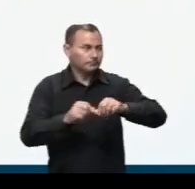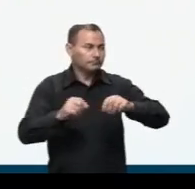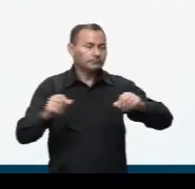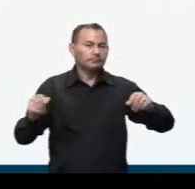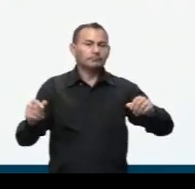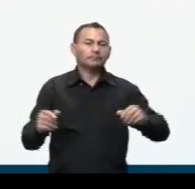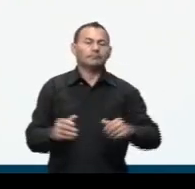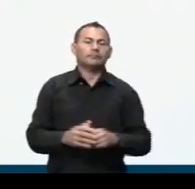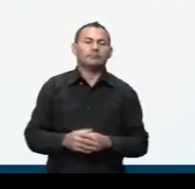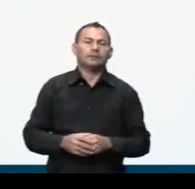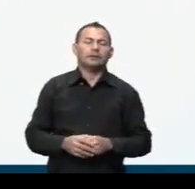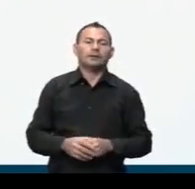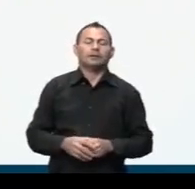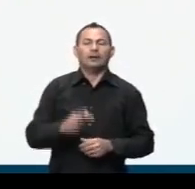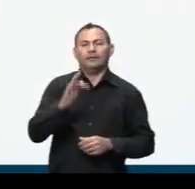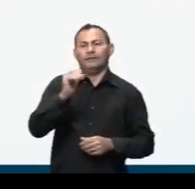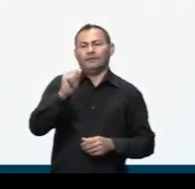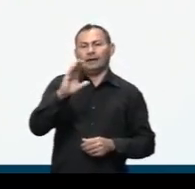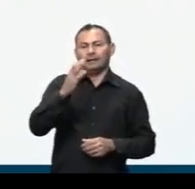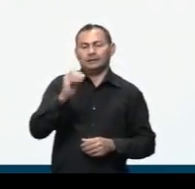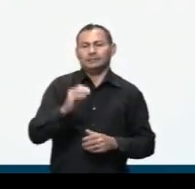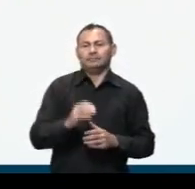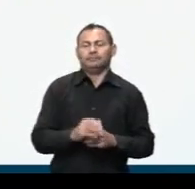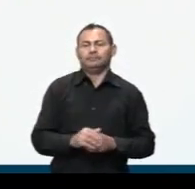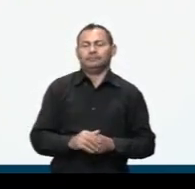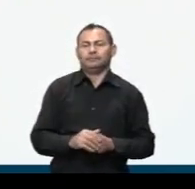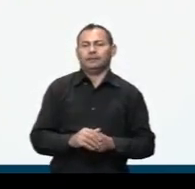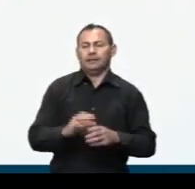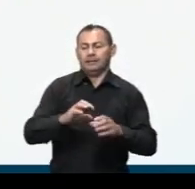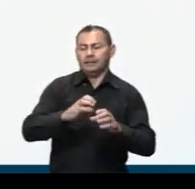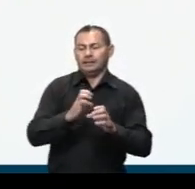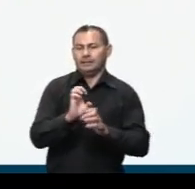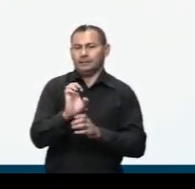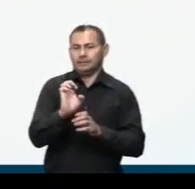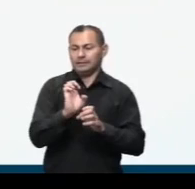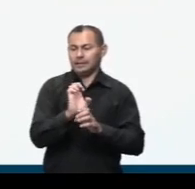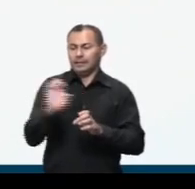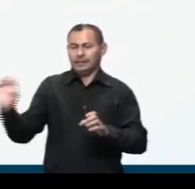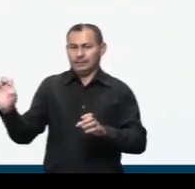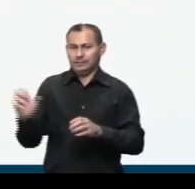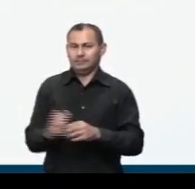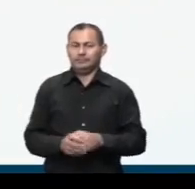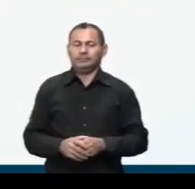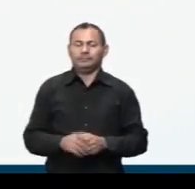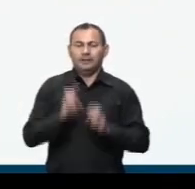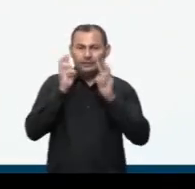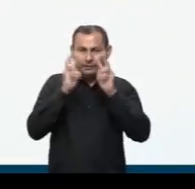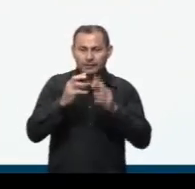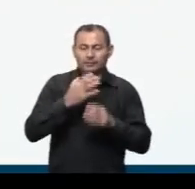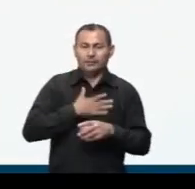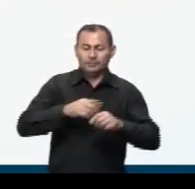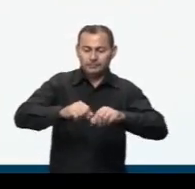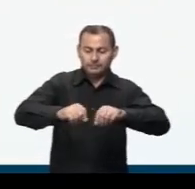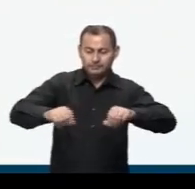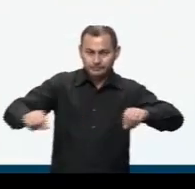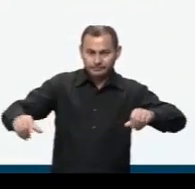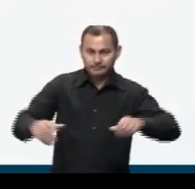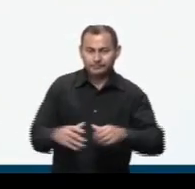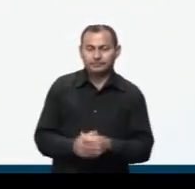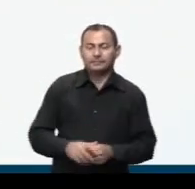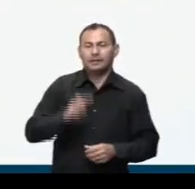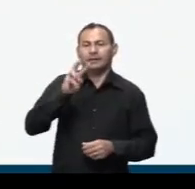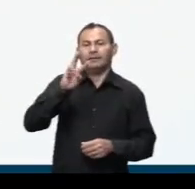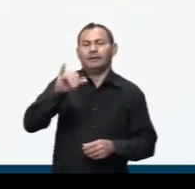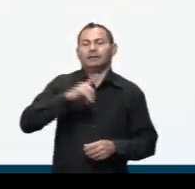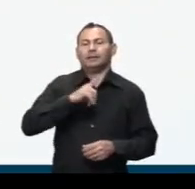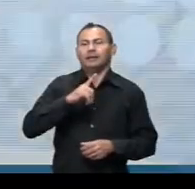terreno na face esquerda. Então, a gente vê que no meu terreno, ele